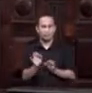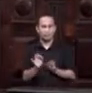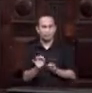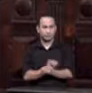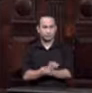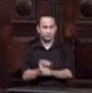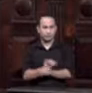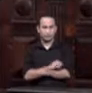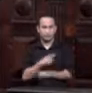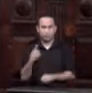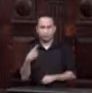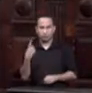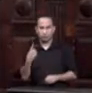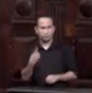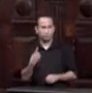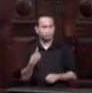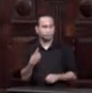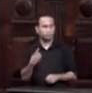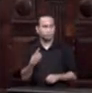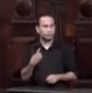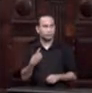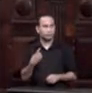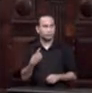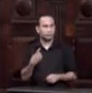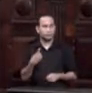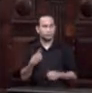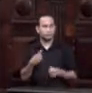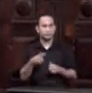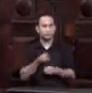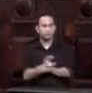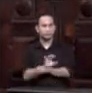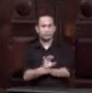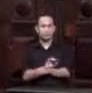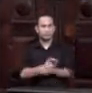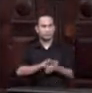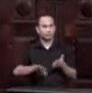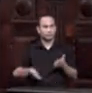a gente retire para garantir o seu pleno funcionamento.